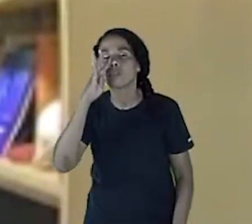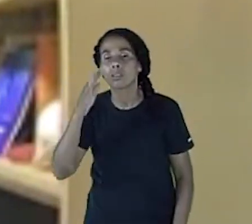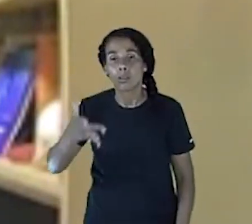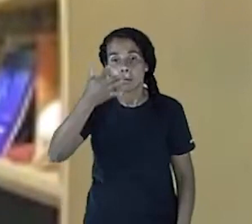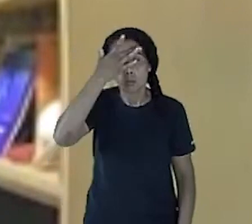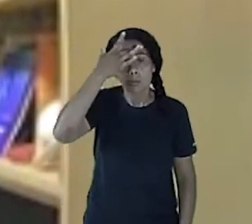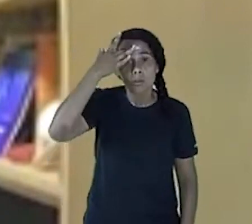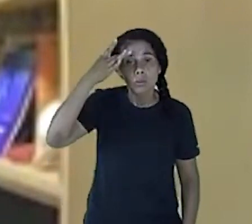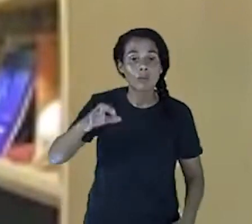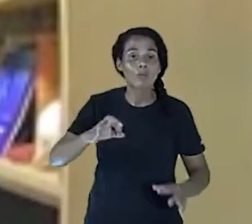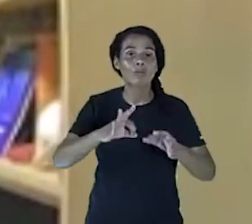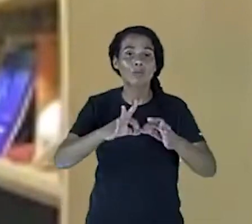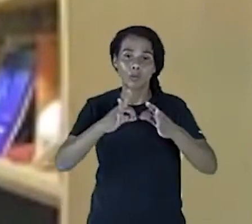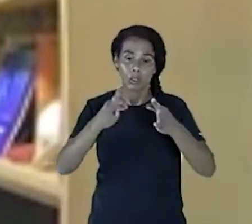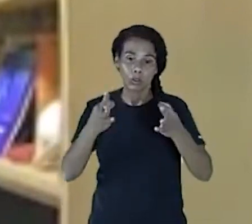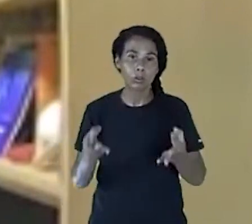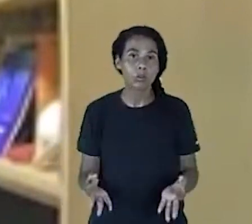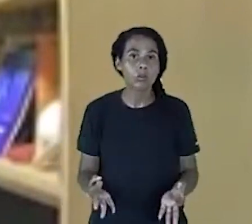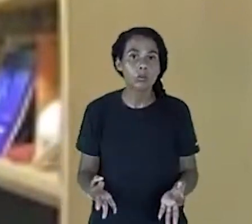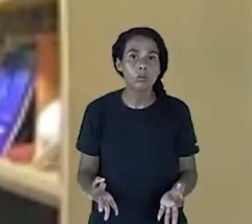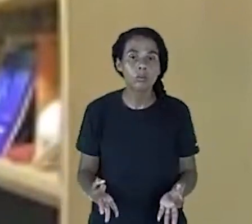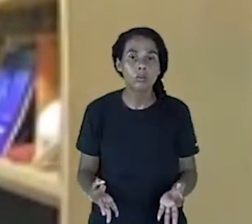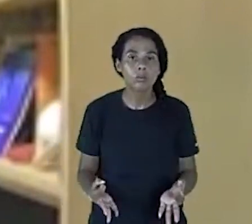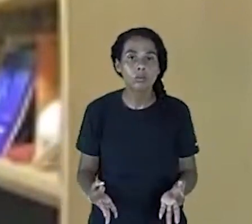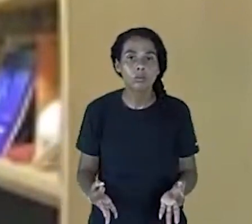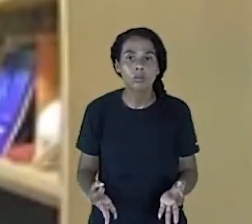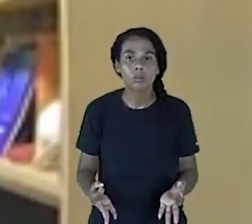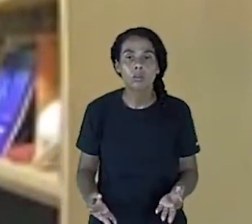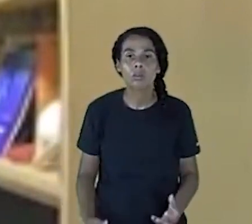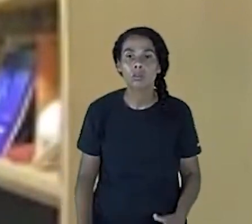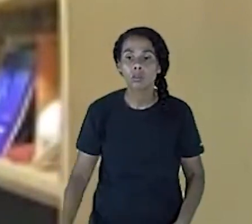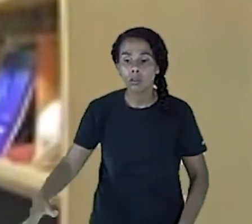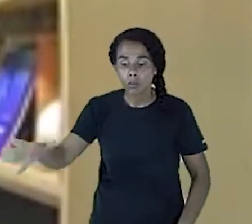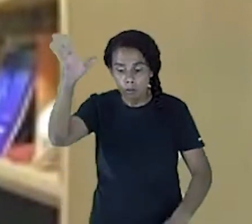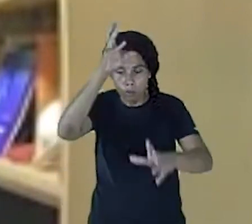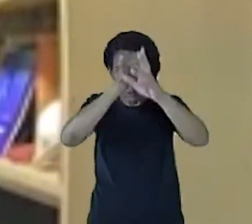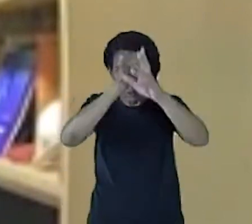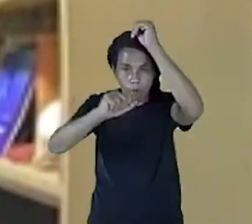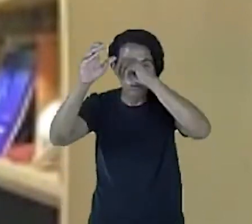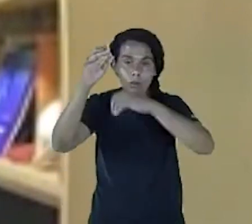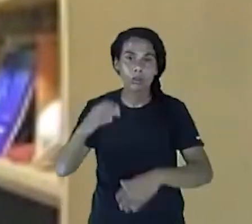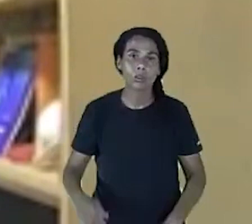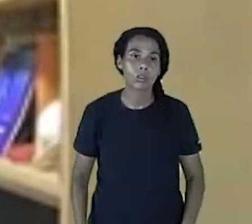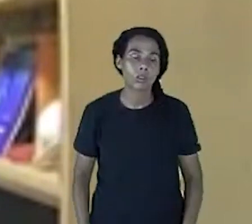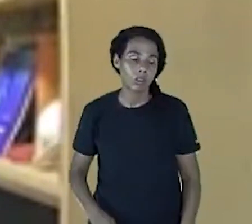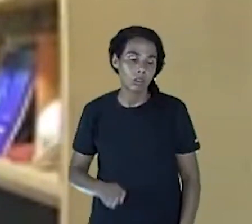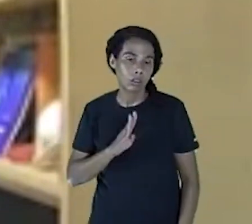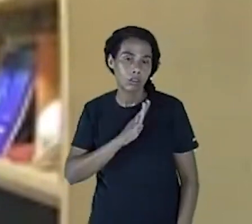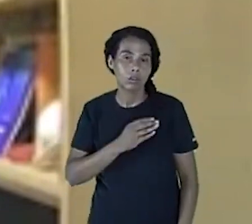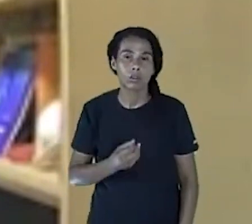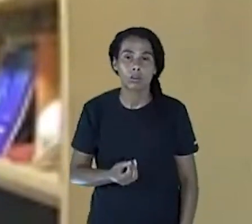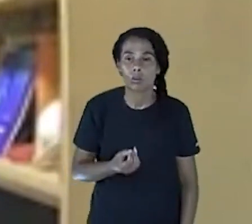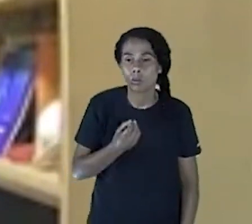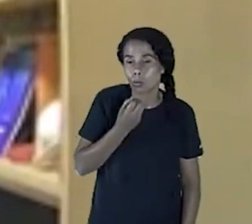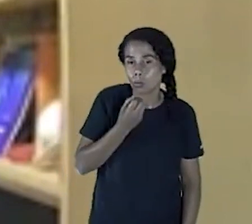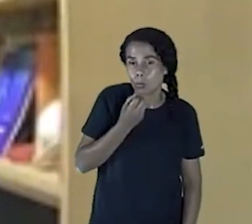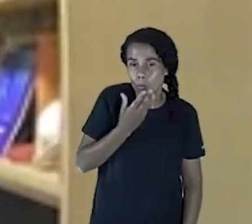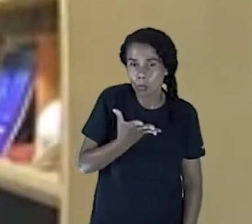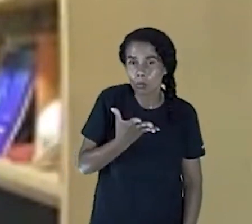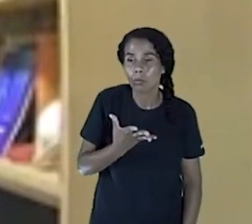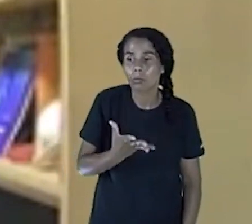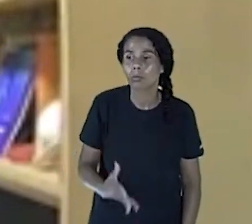das pessoas que moram aqui, que tem muitos remanescentes de quilombola e tal. Então, é